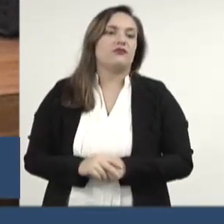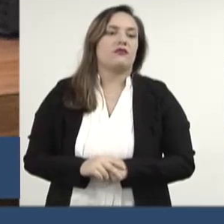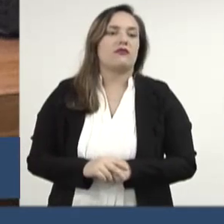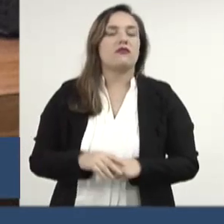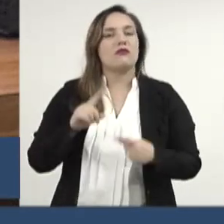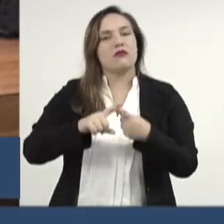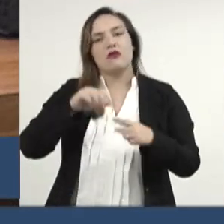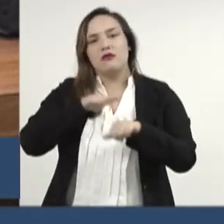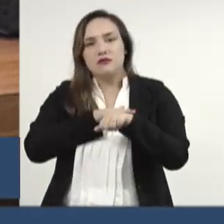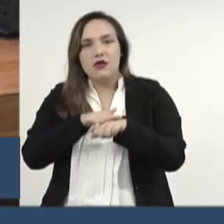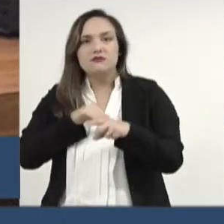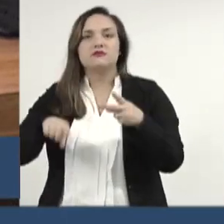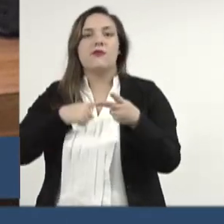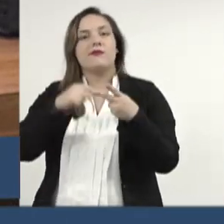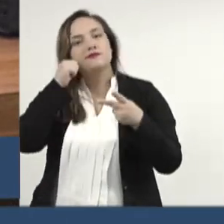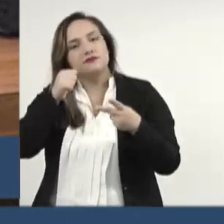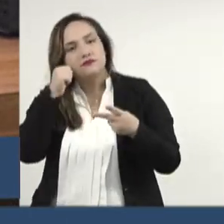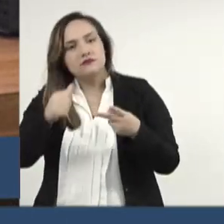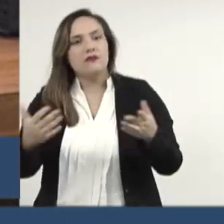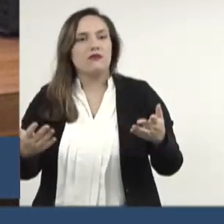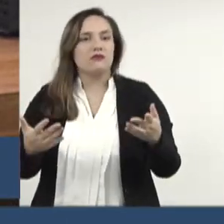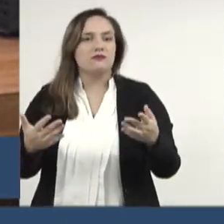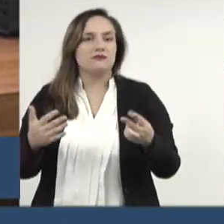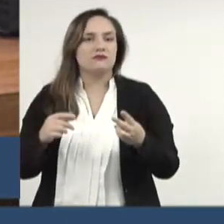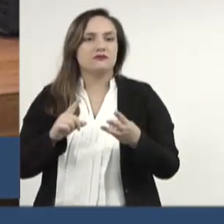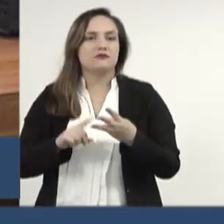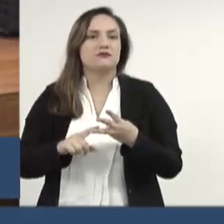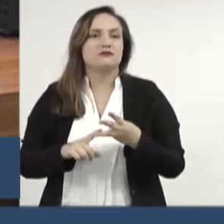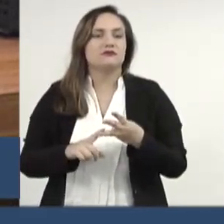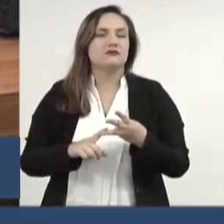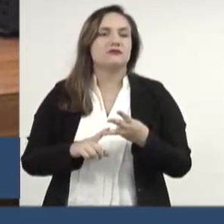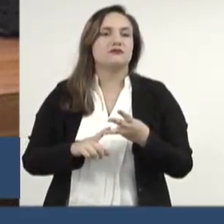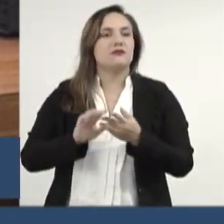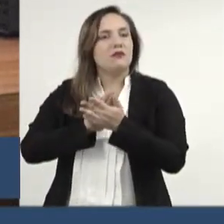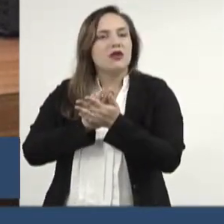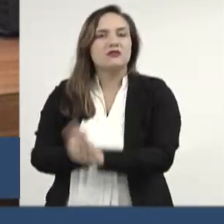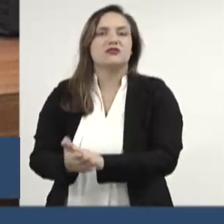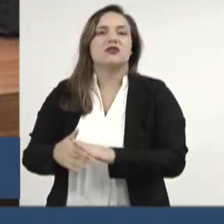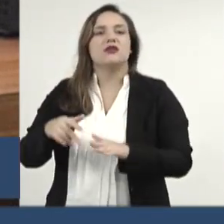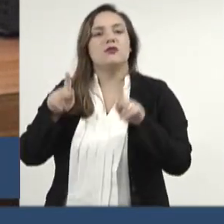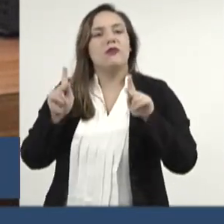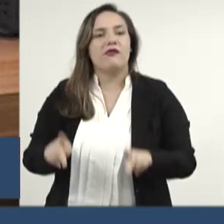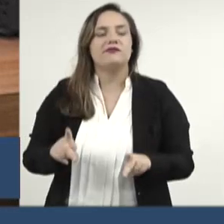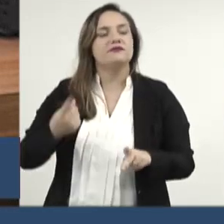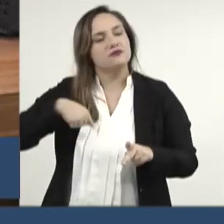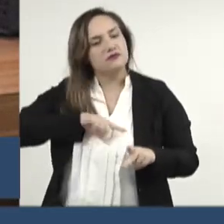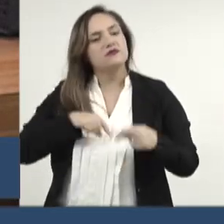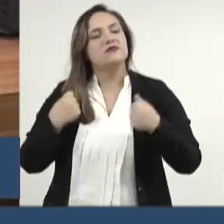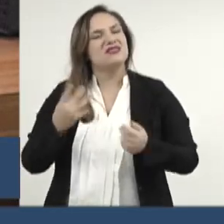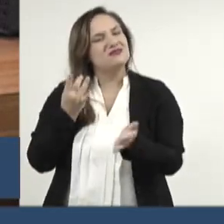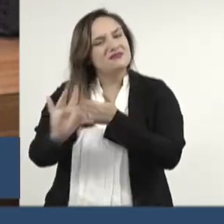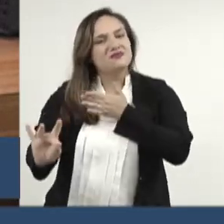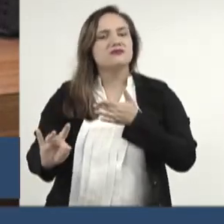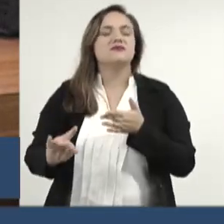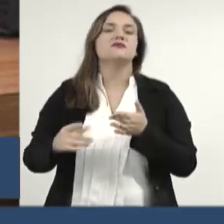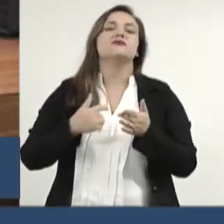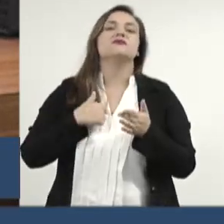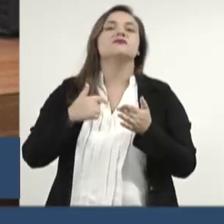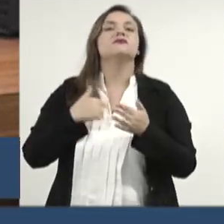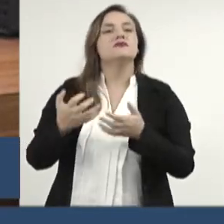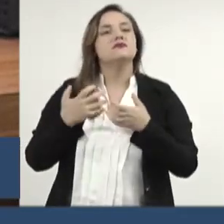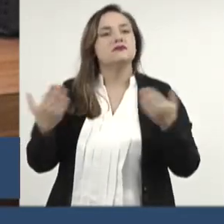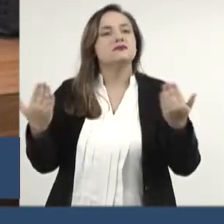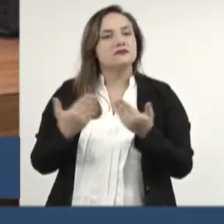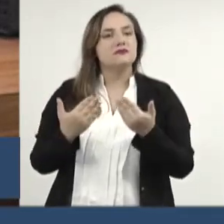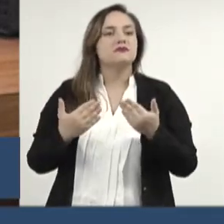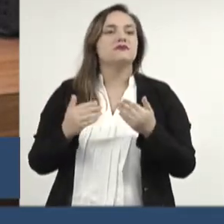questão racial, a questão da mulher, a questão da xenofobia. Em qualquer tipo de discriminação nós temos que repudiar. Eu gostaria que fosse feito